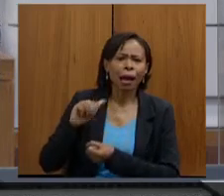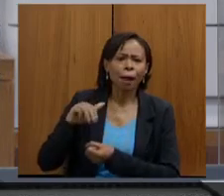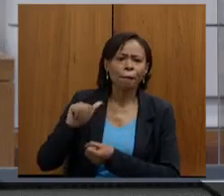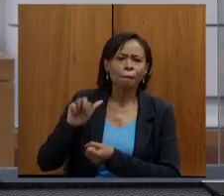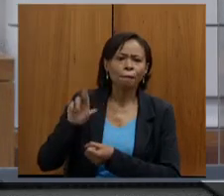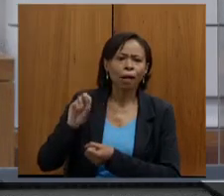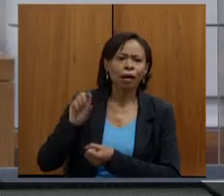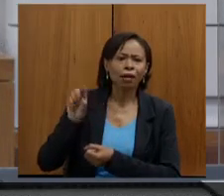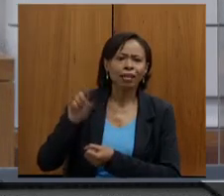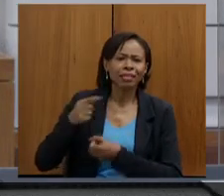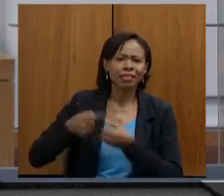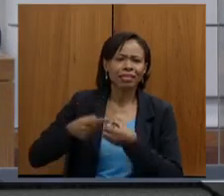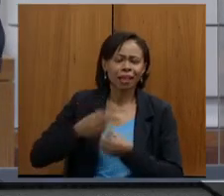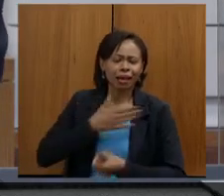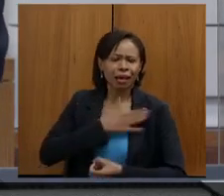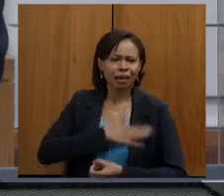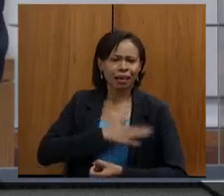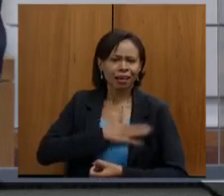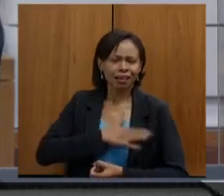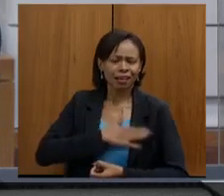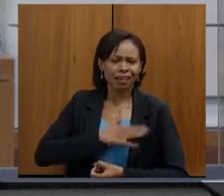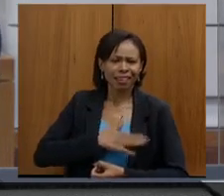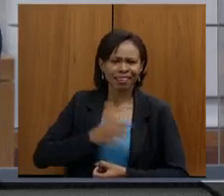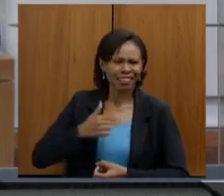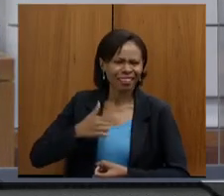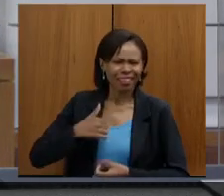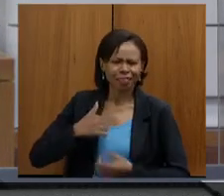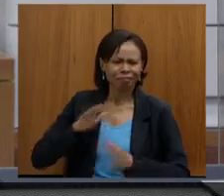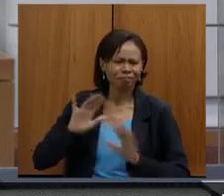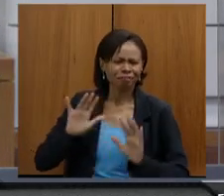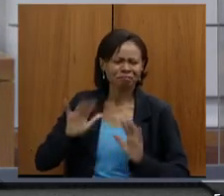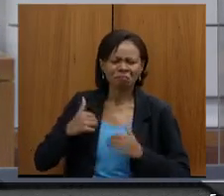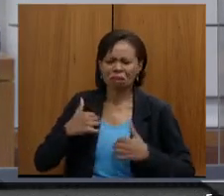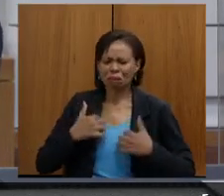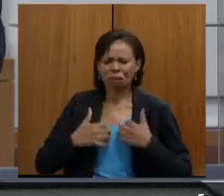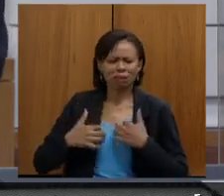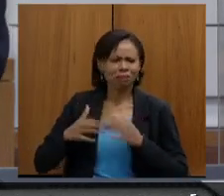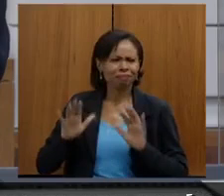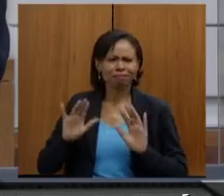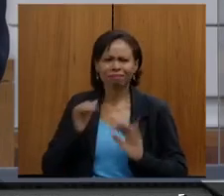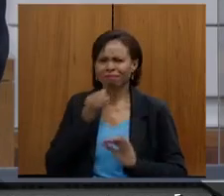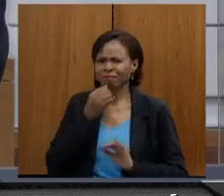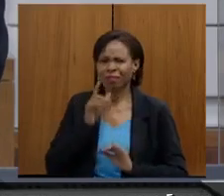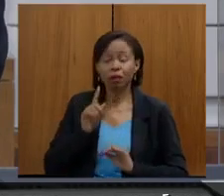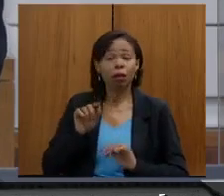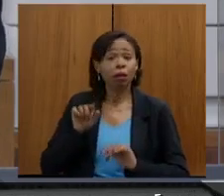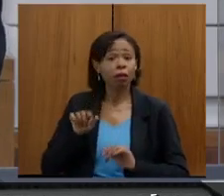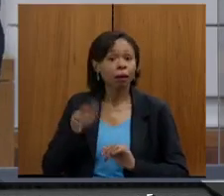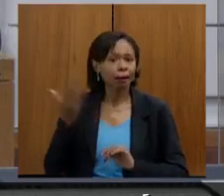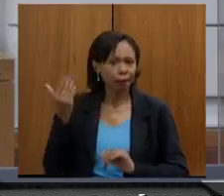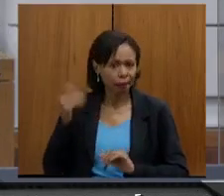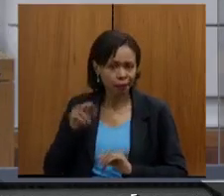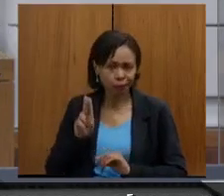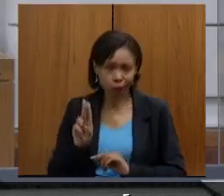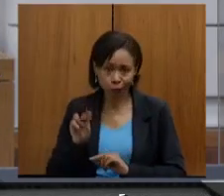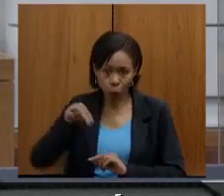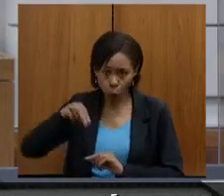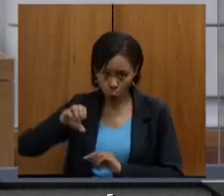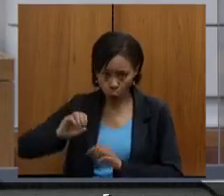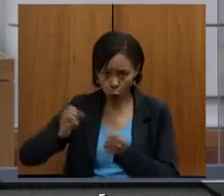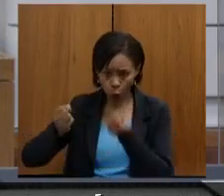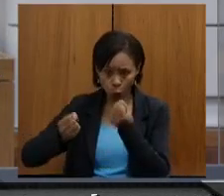Espetacular é o que me deixaria chateada era um Uno ou